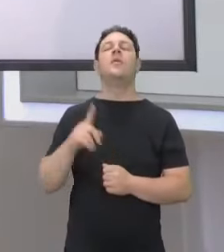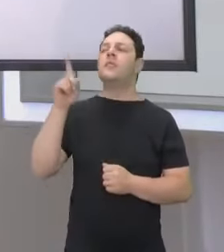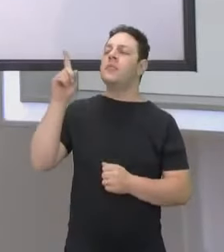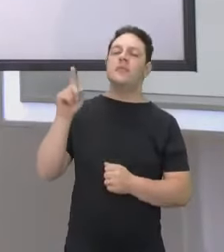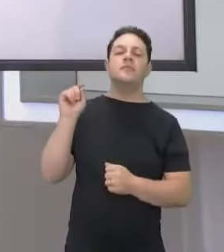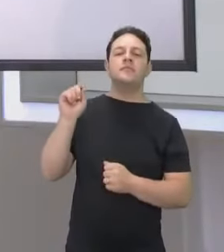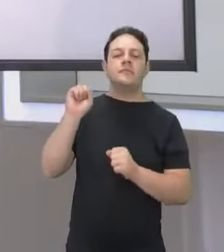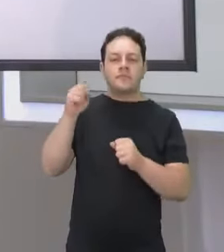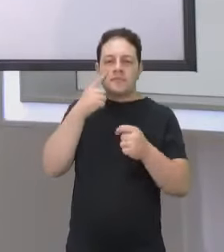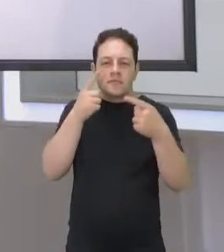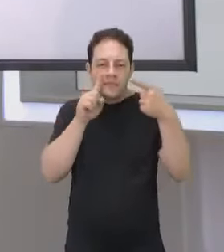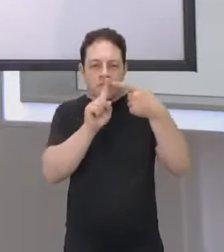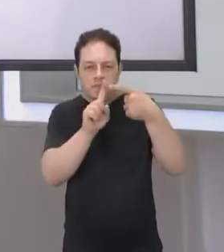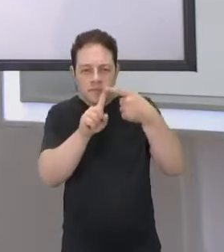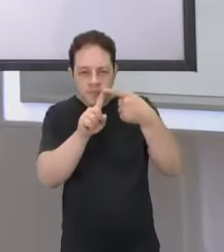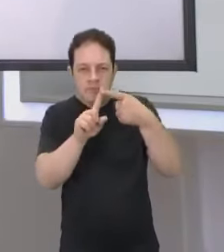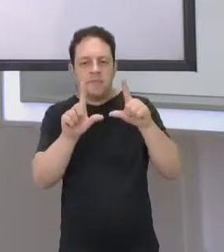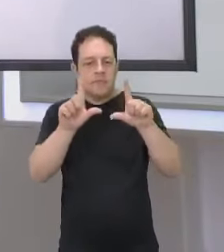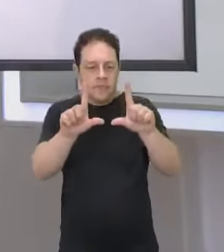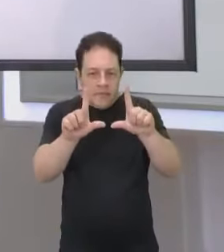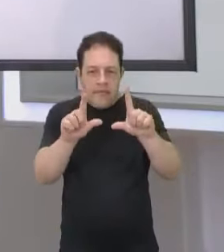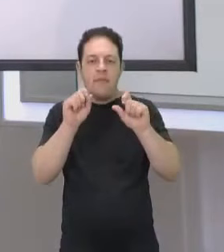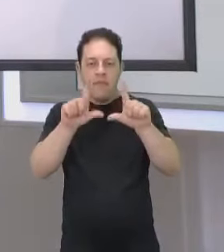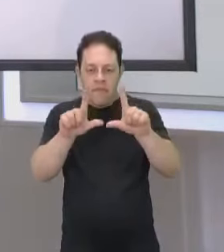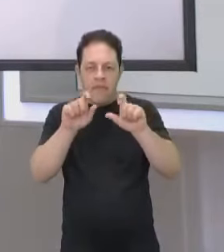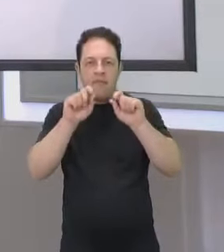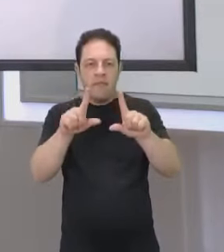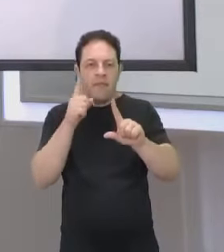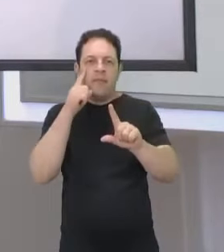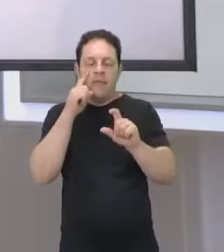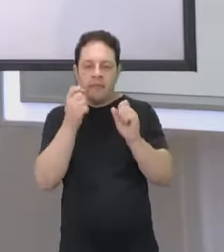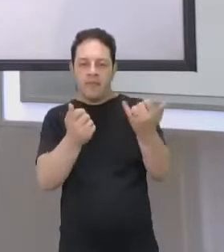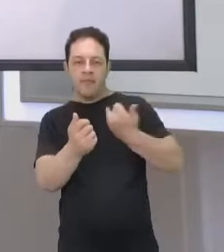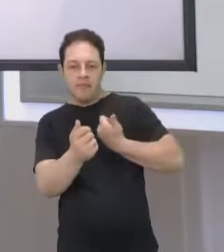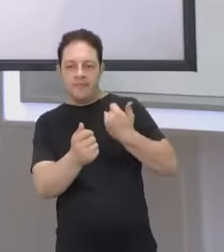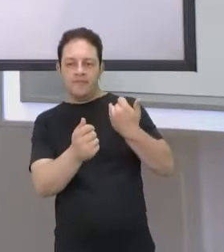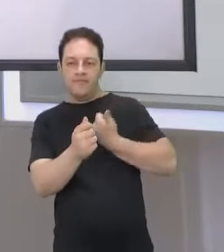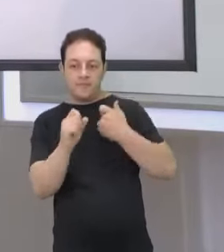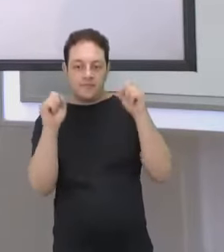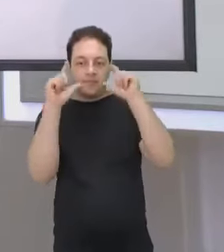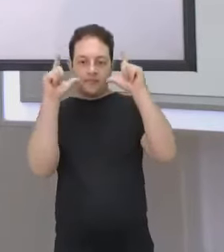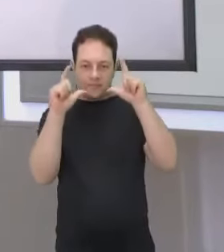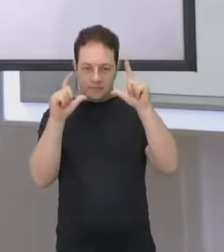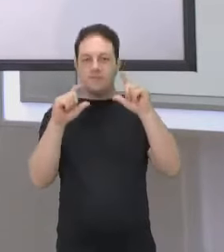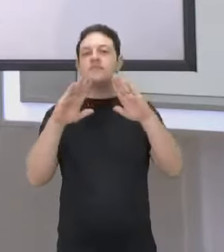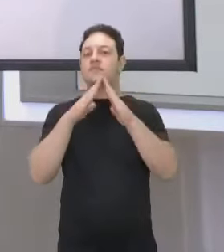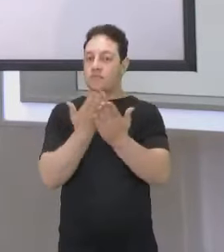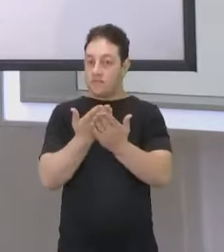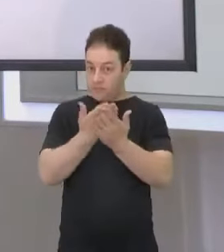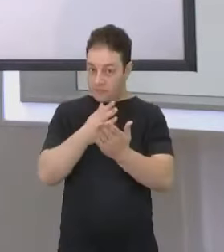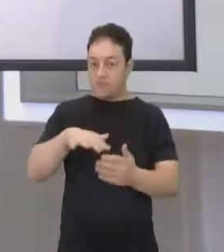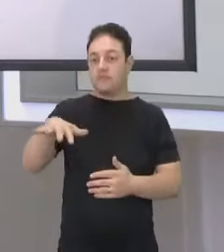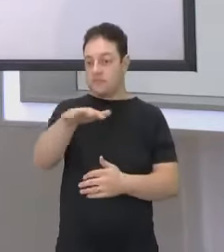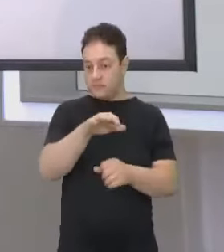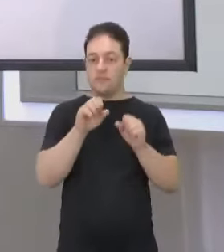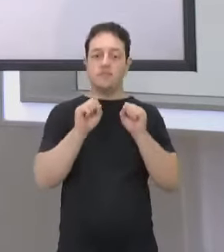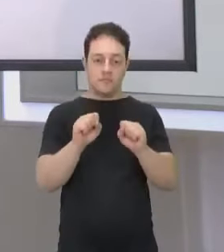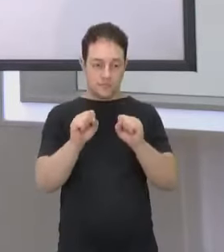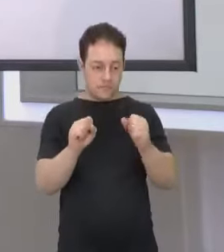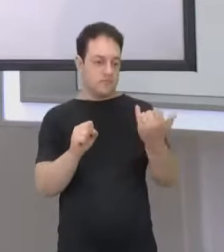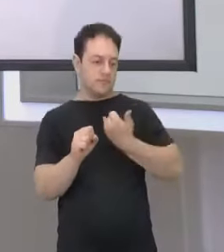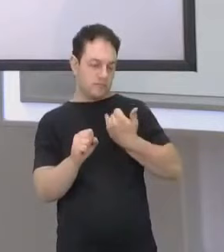fazer? Ficar de olho no monitoramento, na previsão e nos alertas. Isso a comunidade escolar já pode fazer. Tem